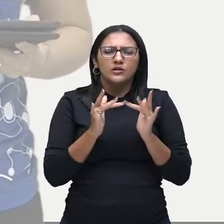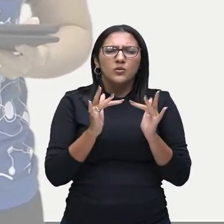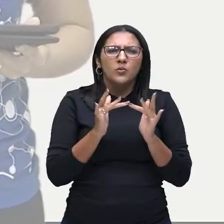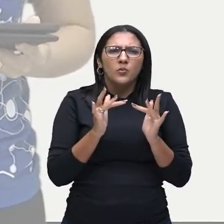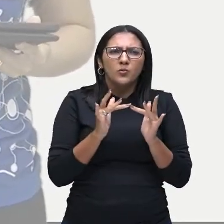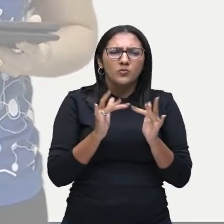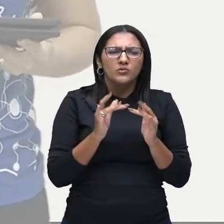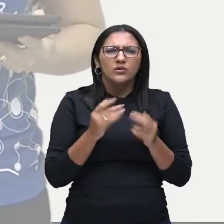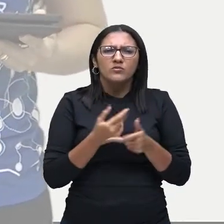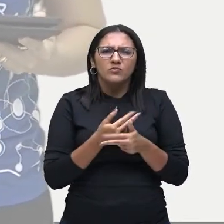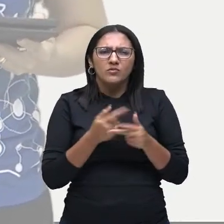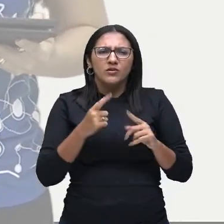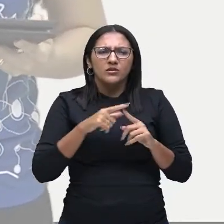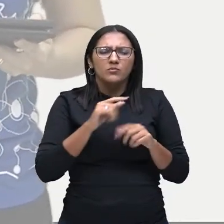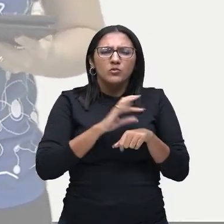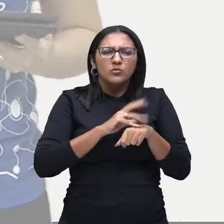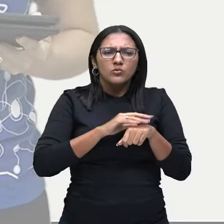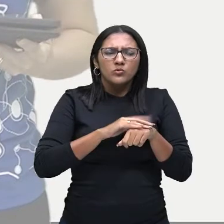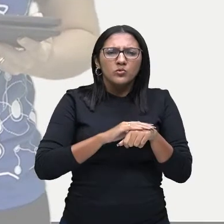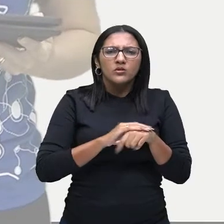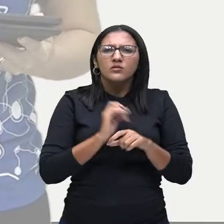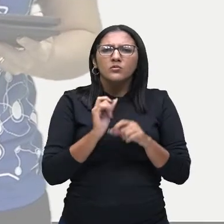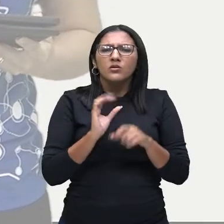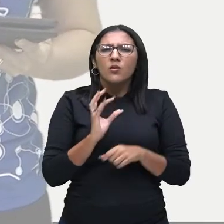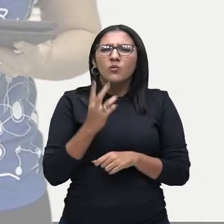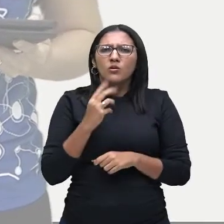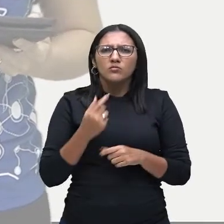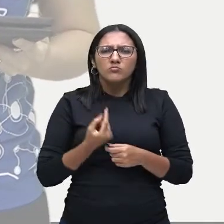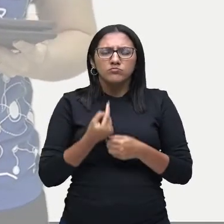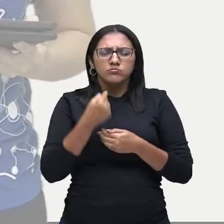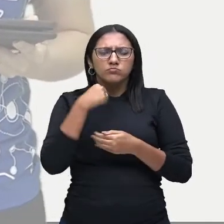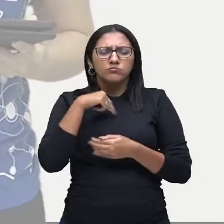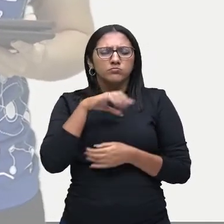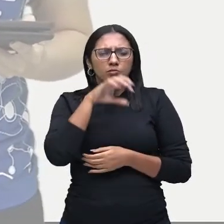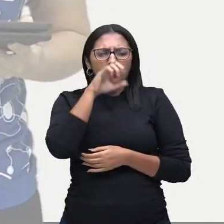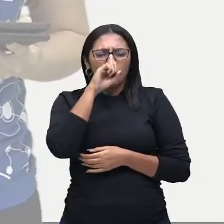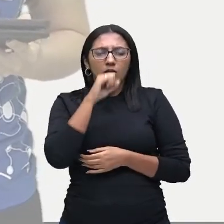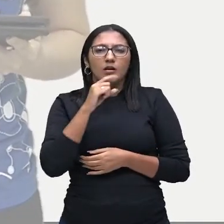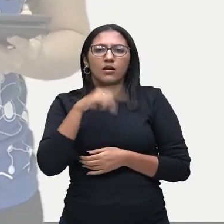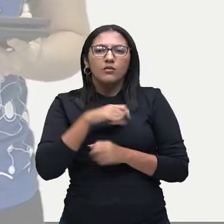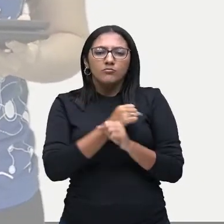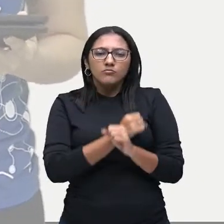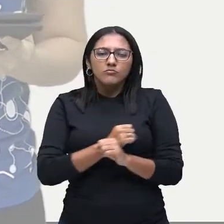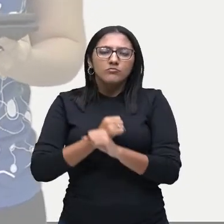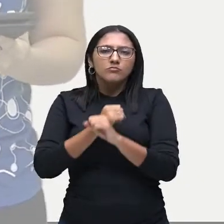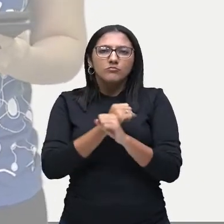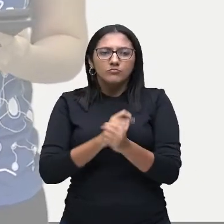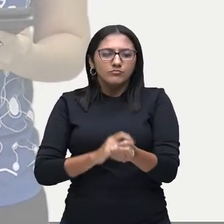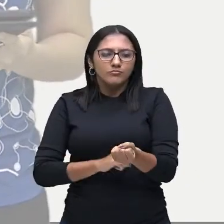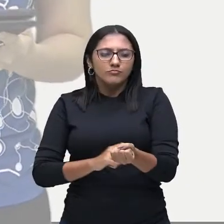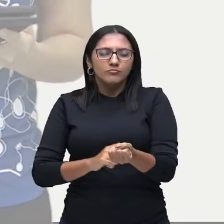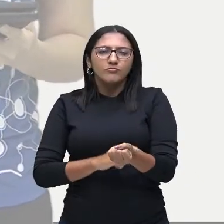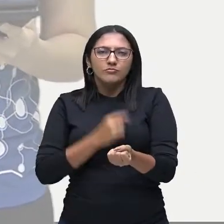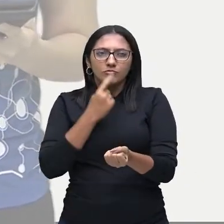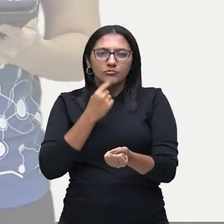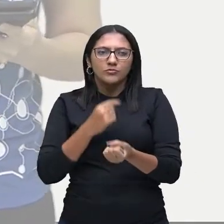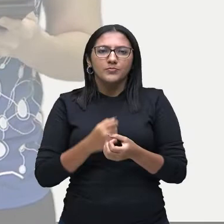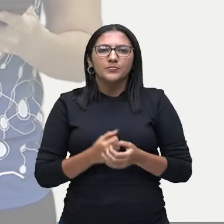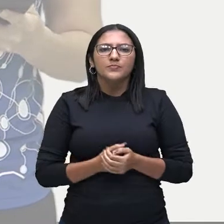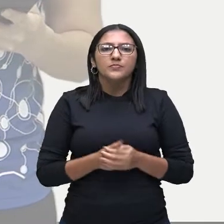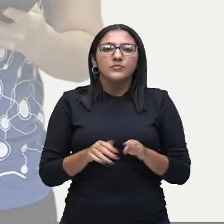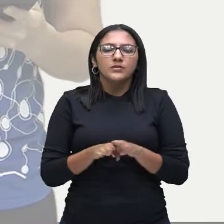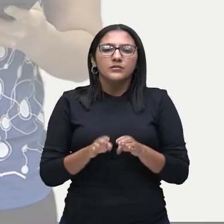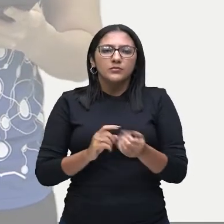vírus, bactéria, quem vai defender o nosso organismo são essas células presentes no sangue. E no sangue nós